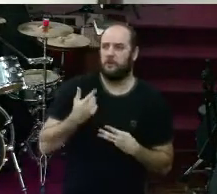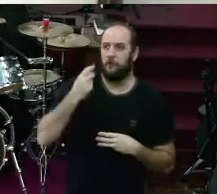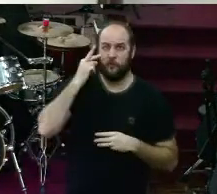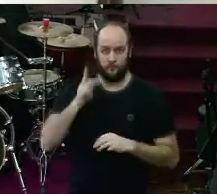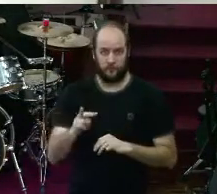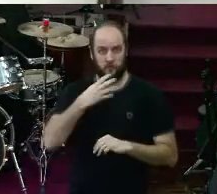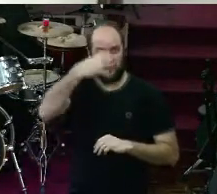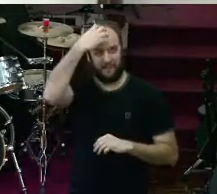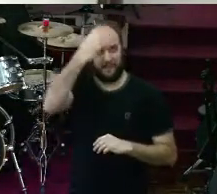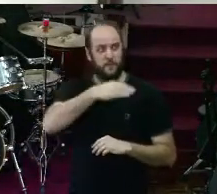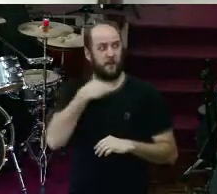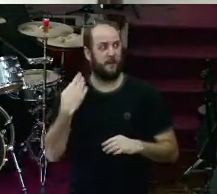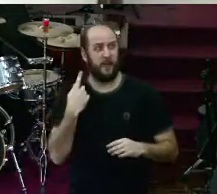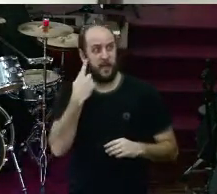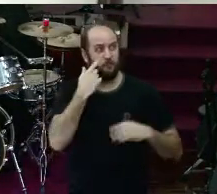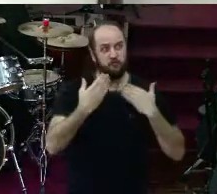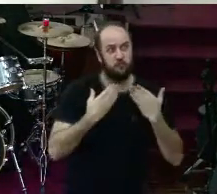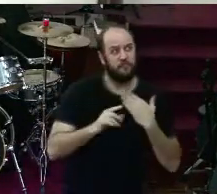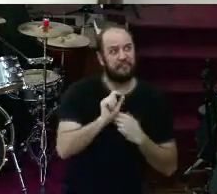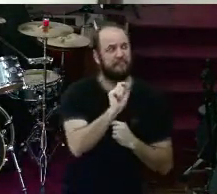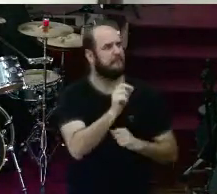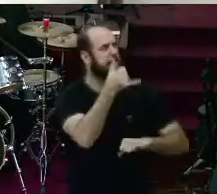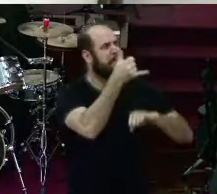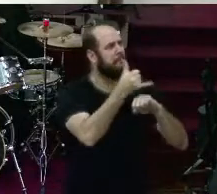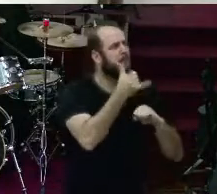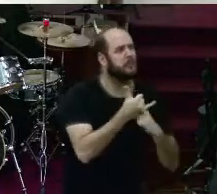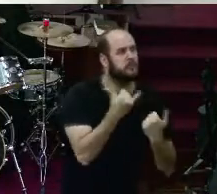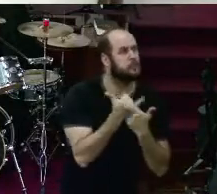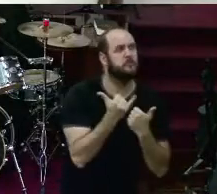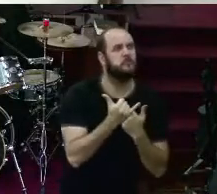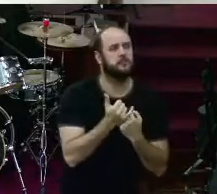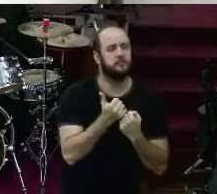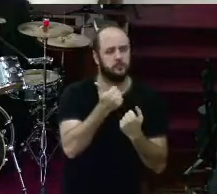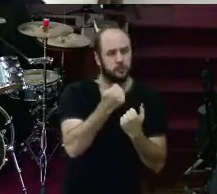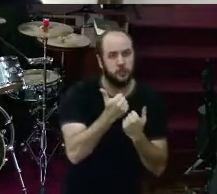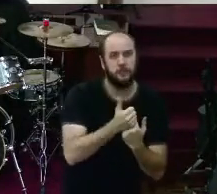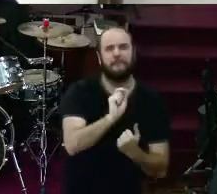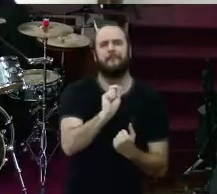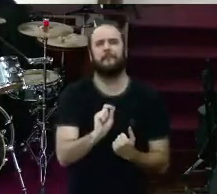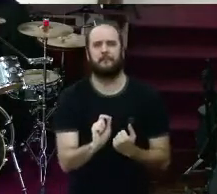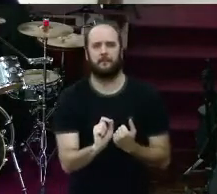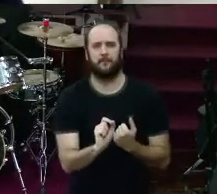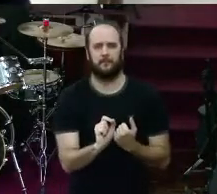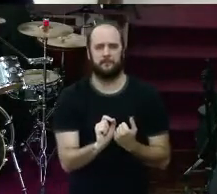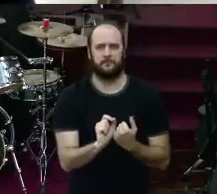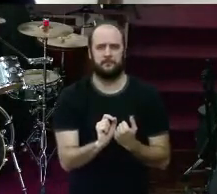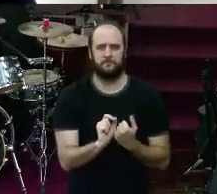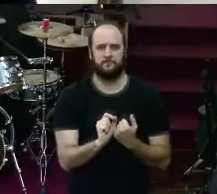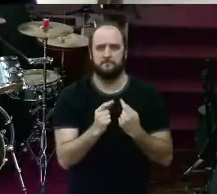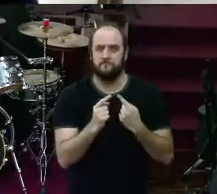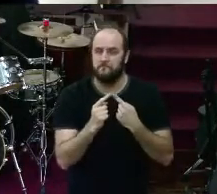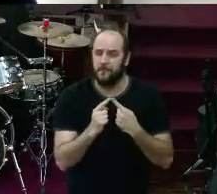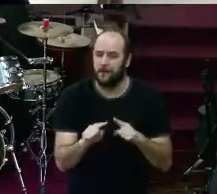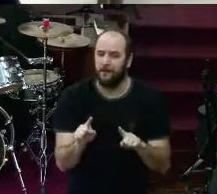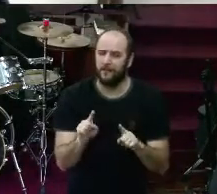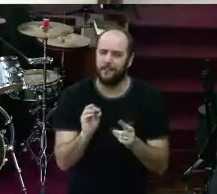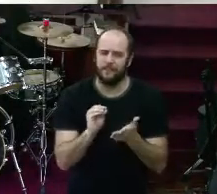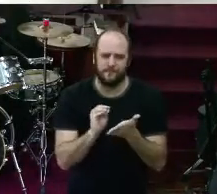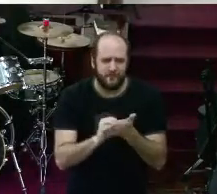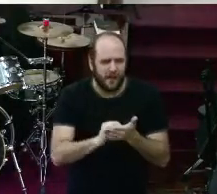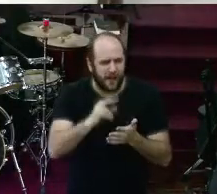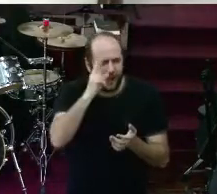rei Uzias, quem é que vai assumir o trono? Será que Jotão dará conta? Mas eles deveriam lembrar, e Deus deu essa visão para